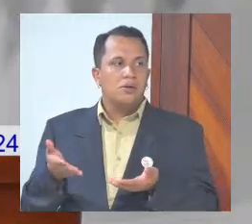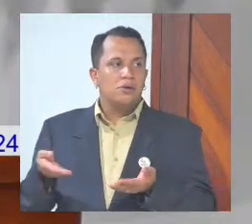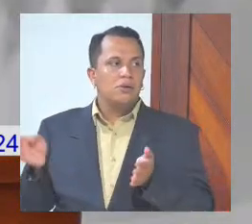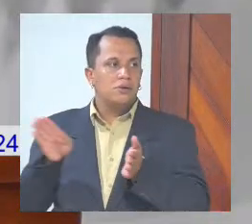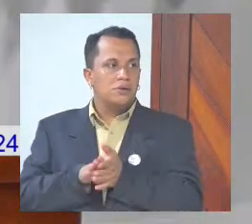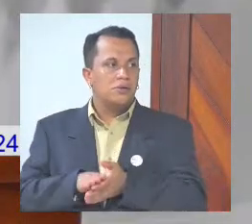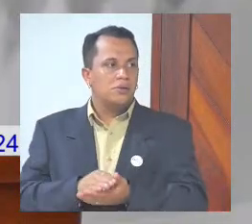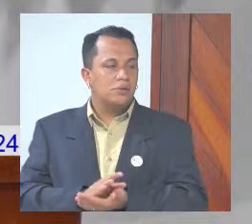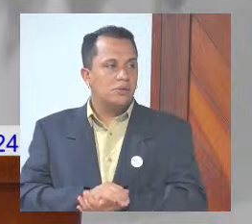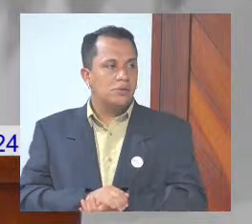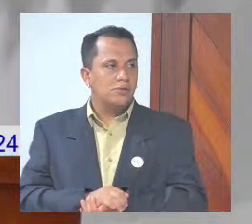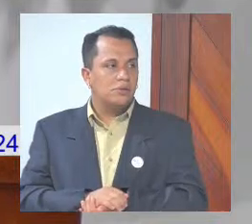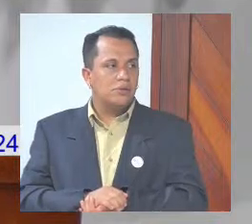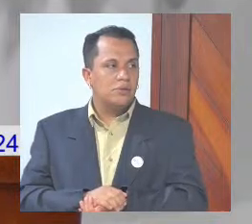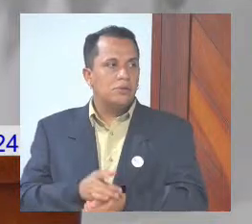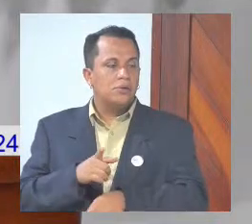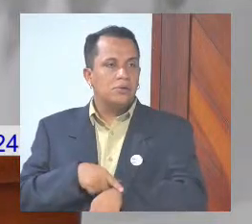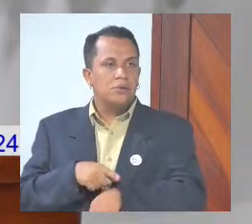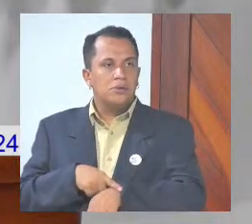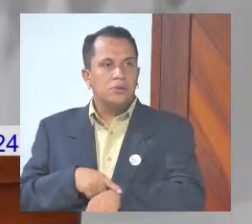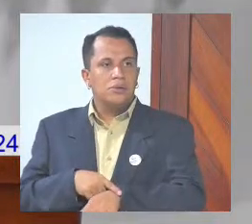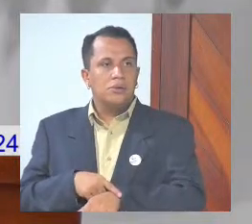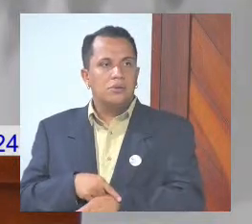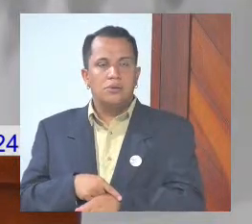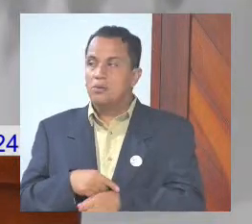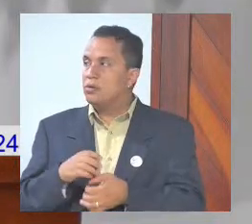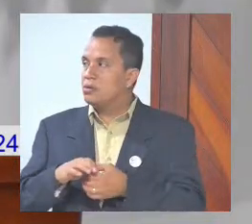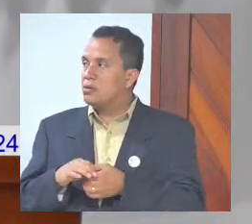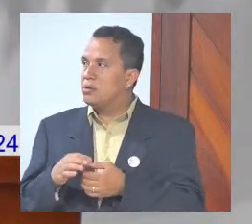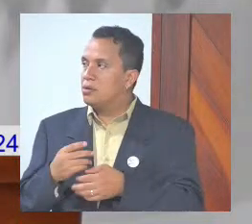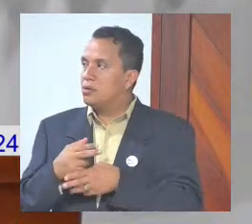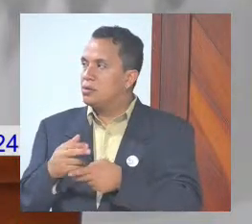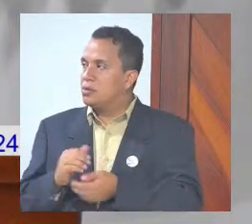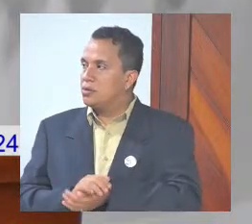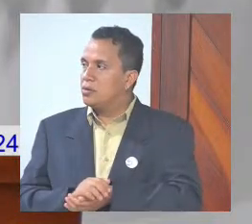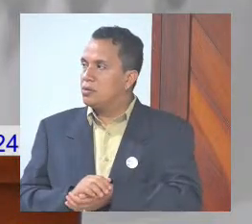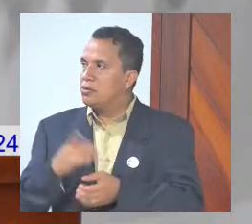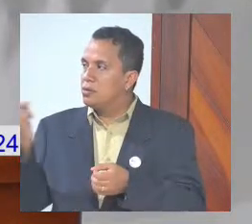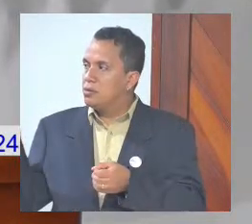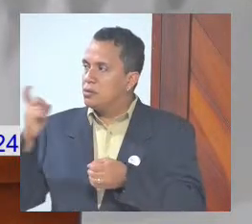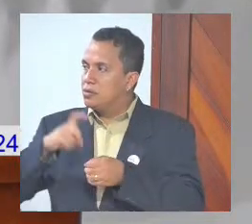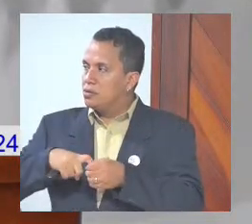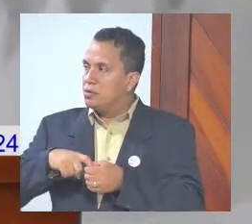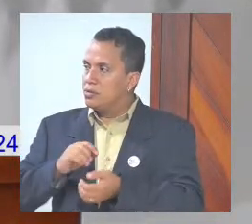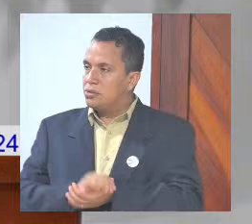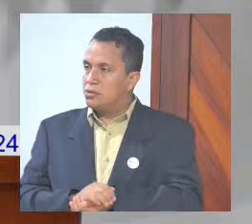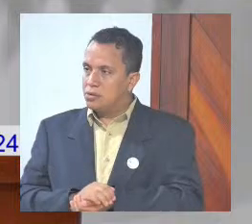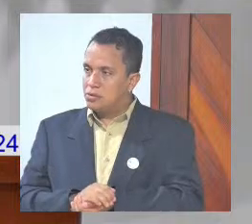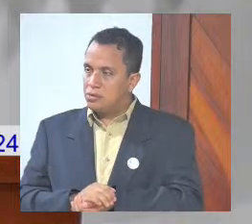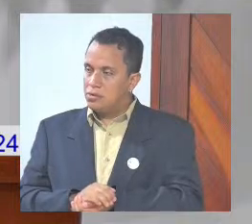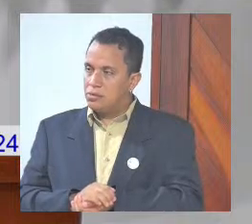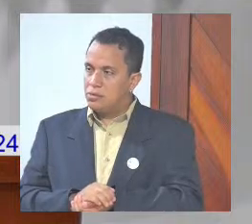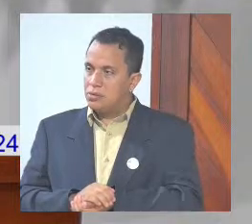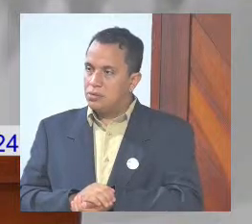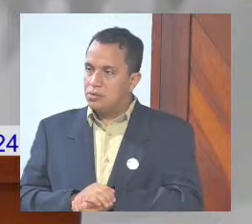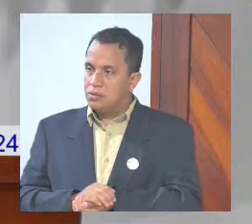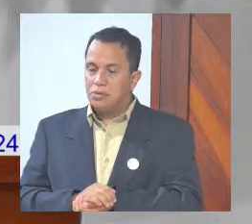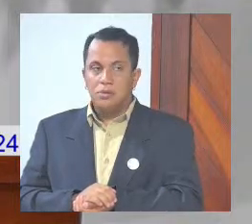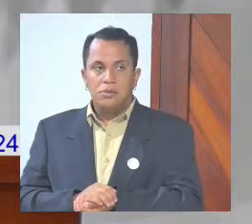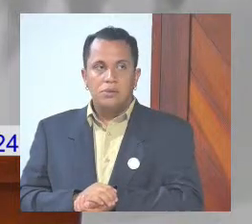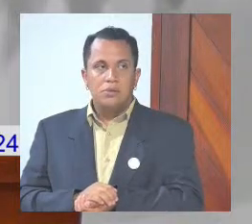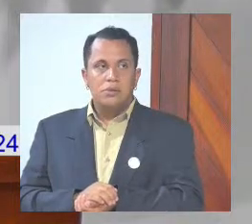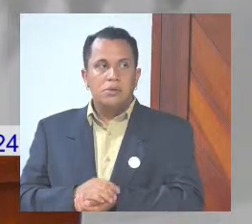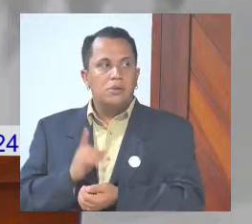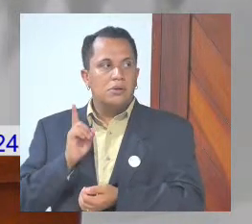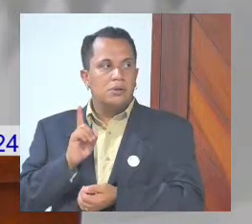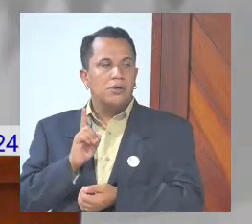chegou-se, é um momento de caos generalizado, mas já vem desde o primeiro mandato. Na realidade,